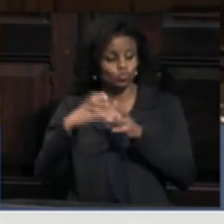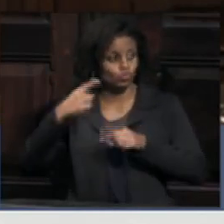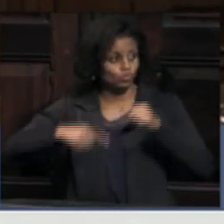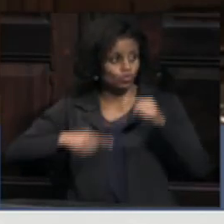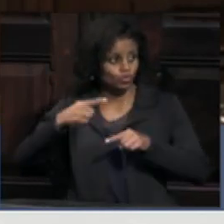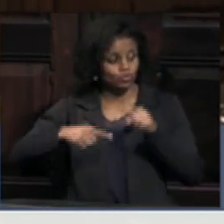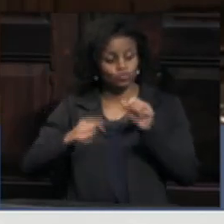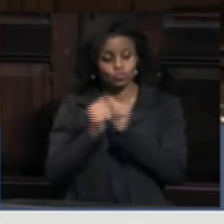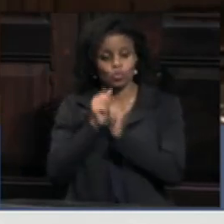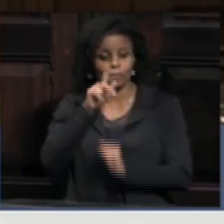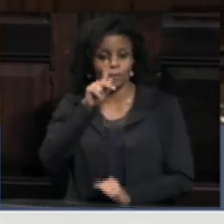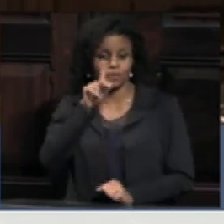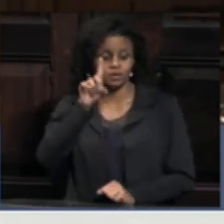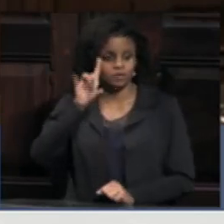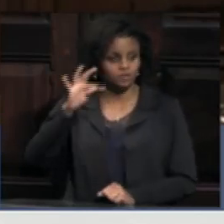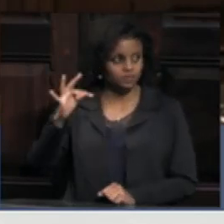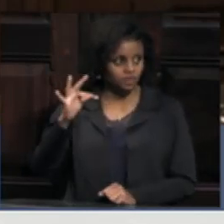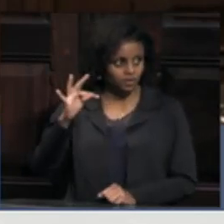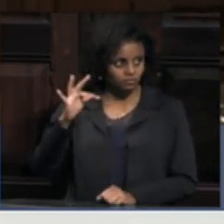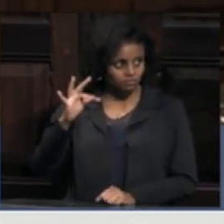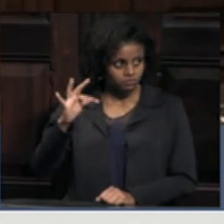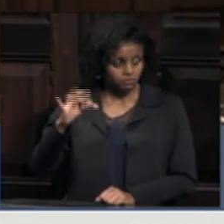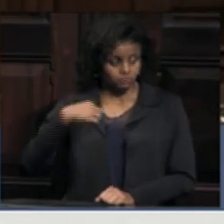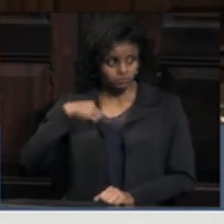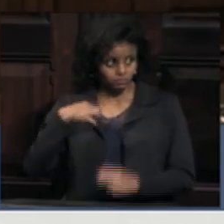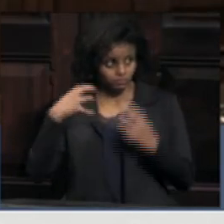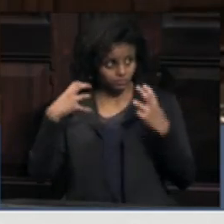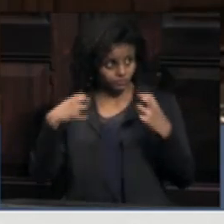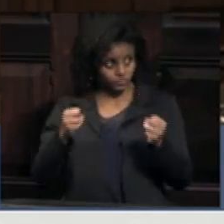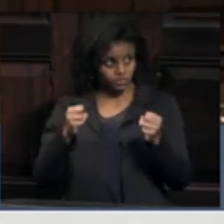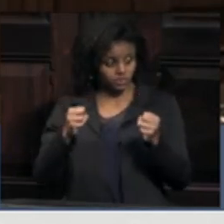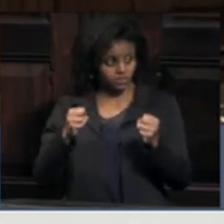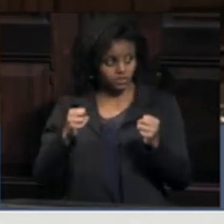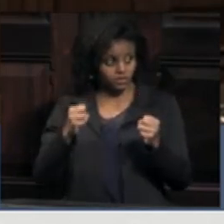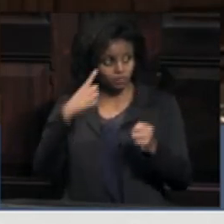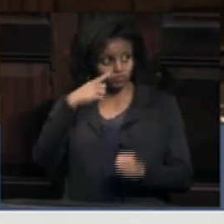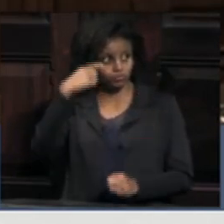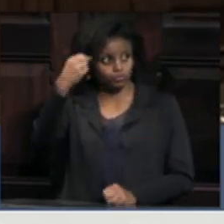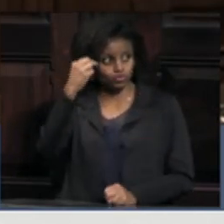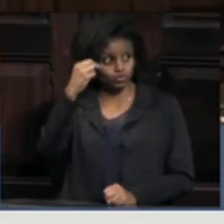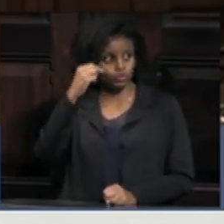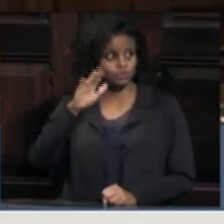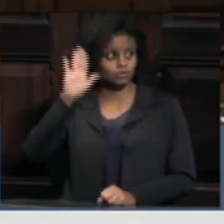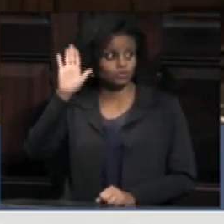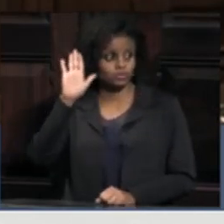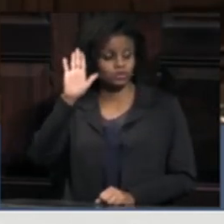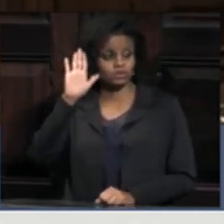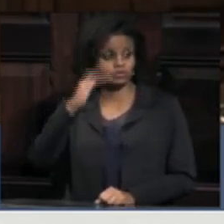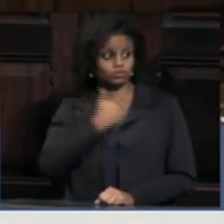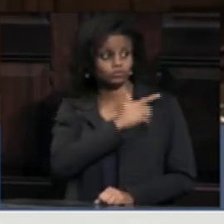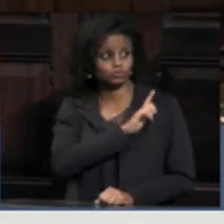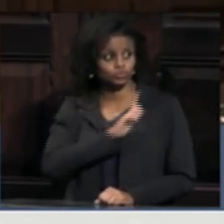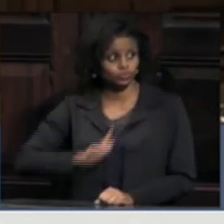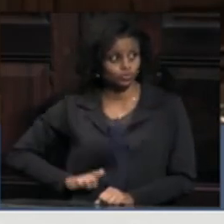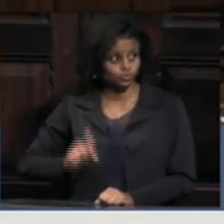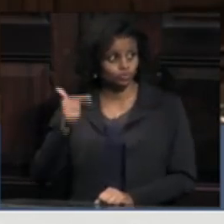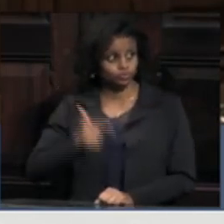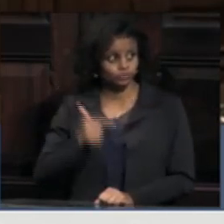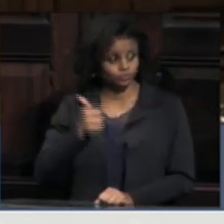com o PDT, aceitei a indicação para ser candidato a vice-governador na chapa